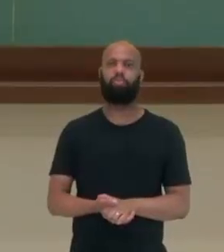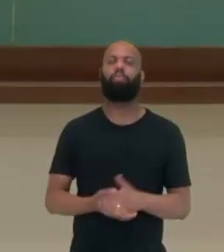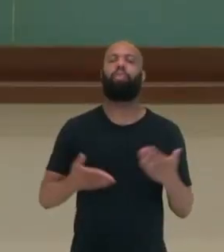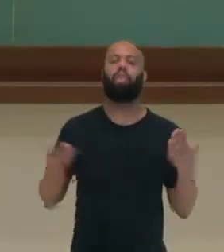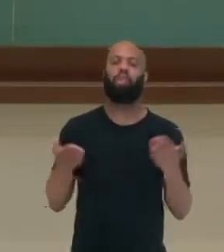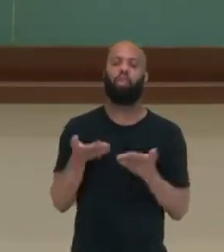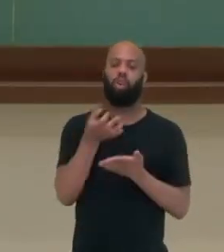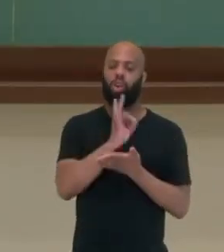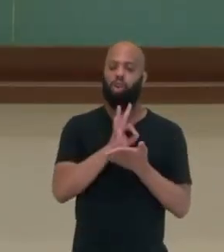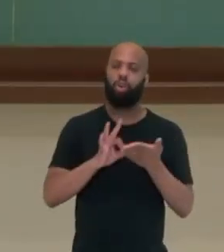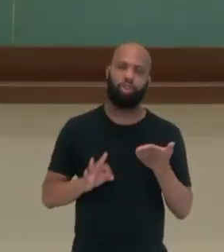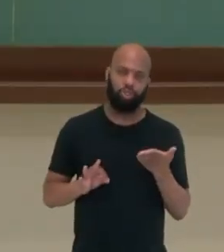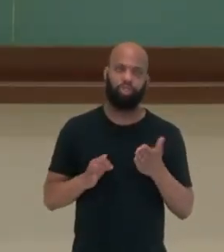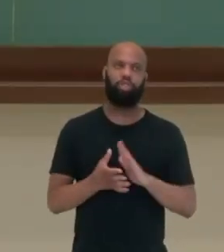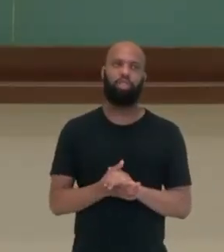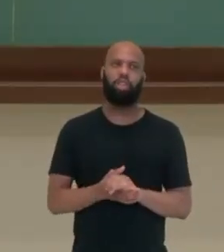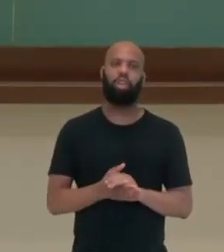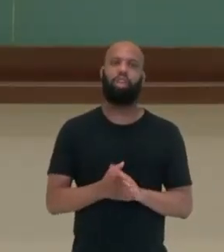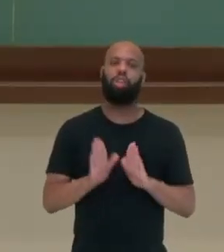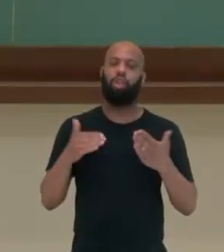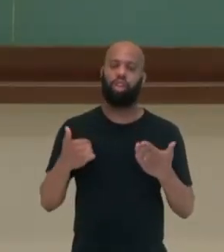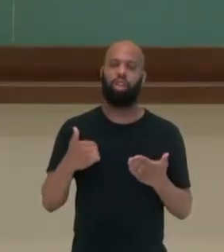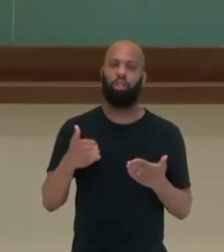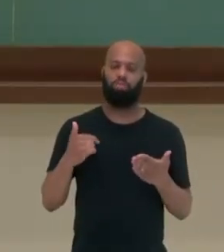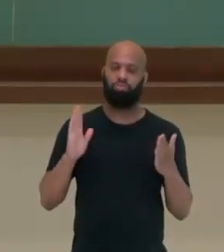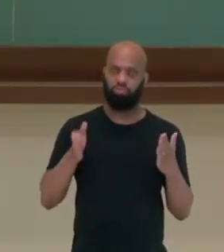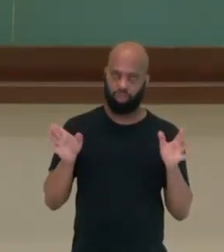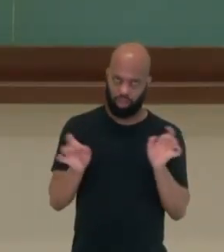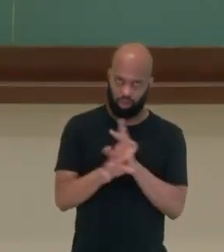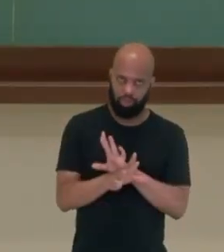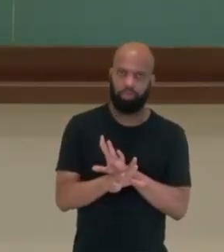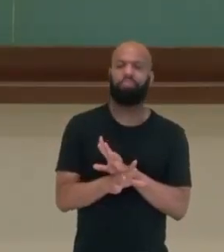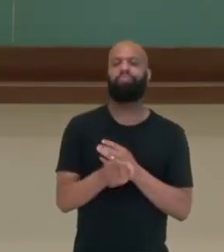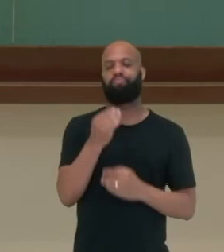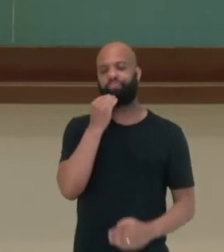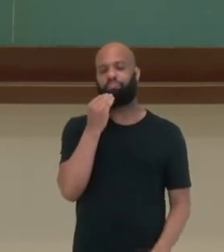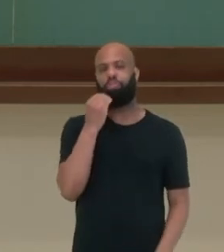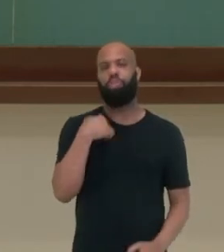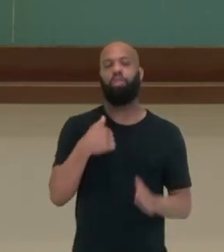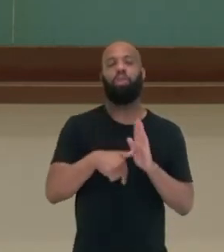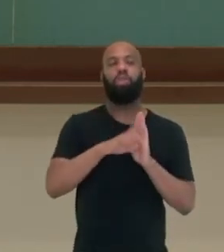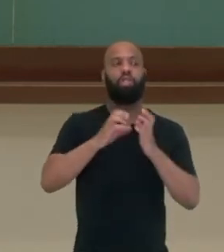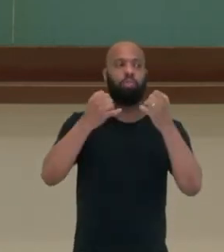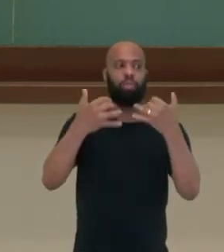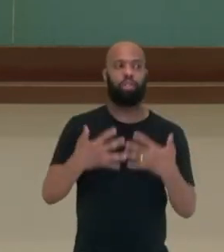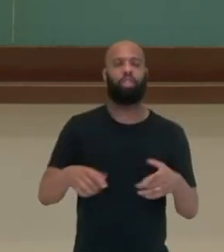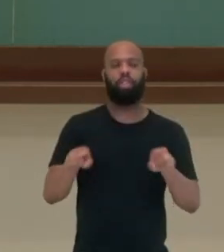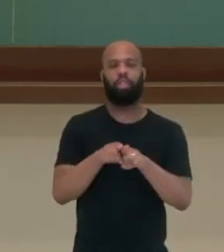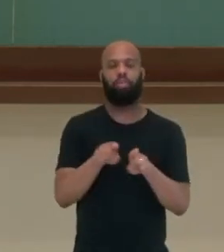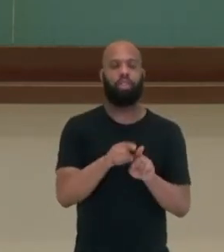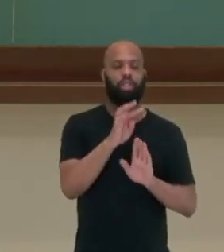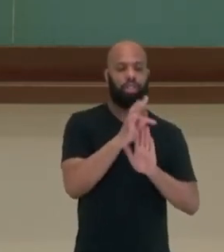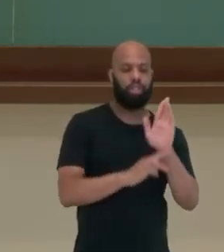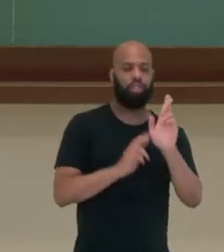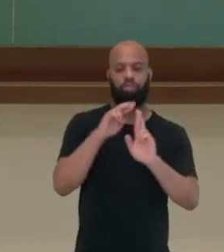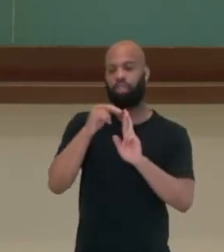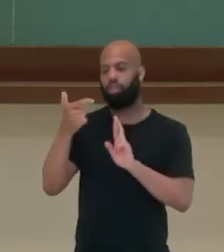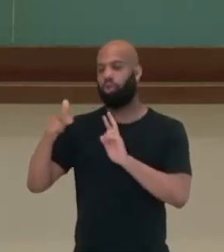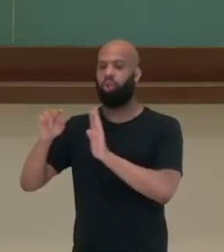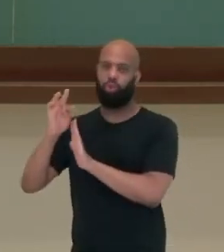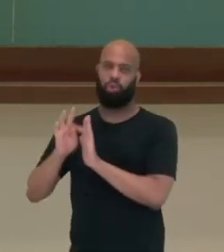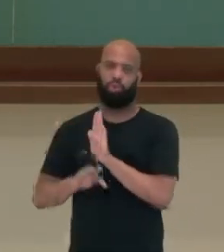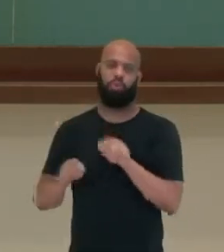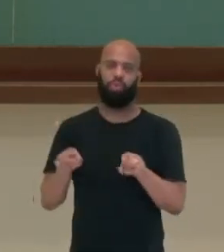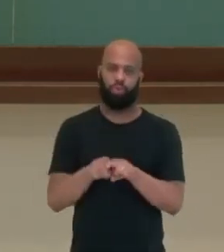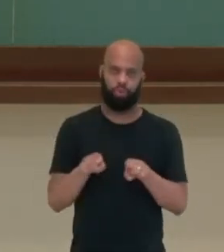Vamos corrigir, meu caro e minha cara? Já terminaram, né? Tranquilo. Óbvio, já tinha falado da intertextualidade, né? Lembra? Então lembrar, fazer referência